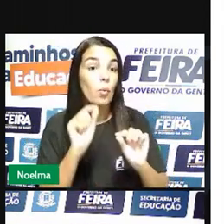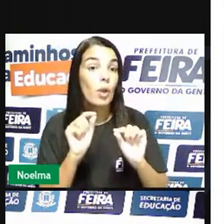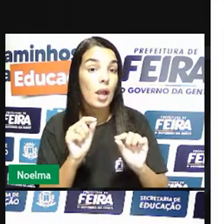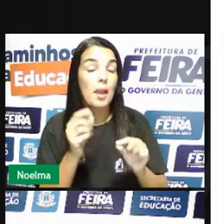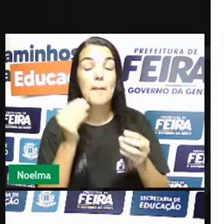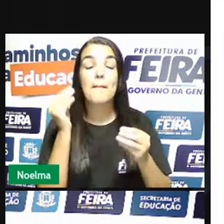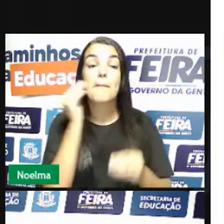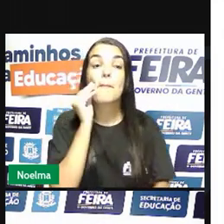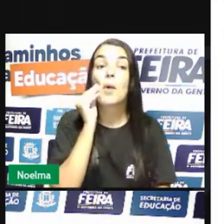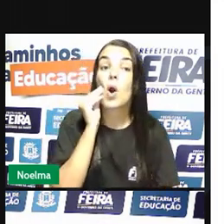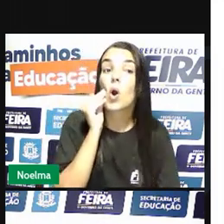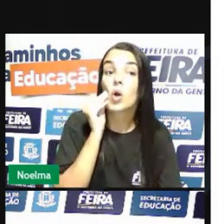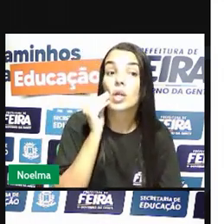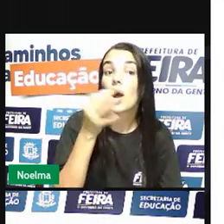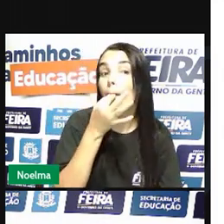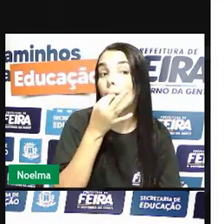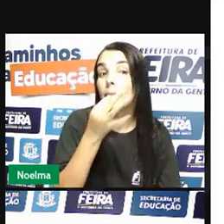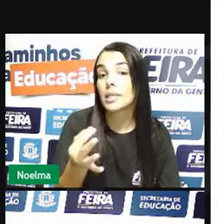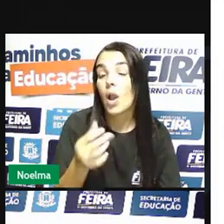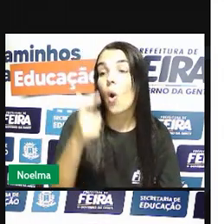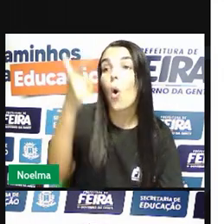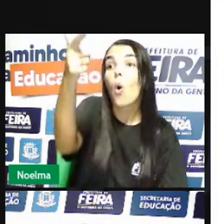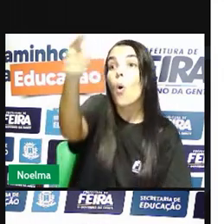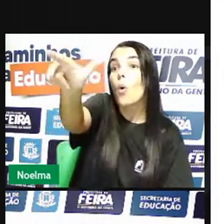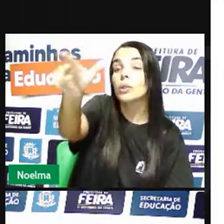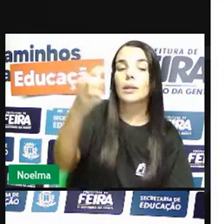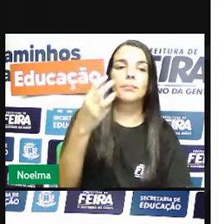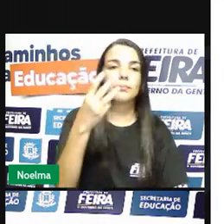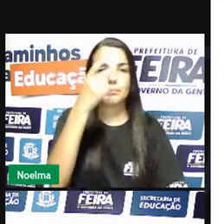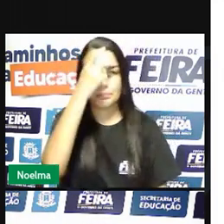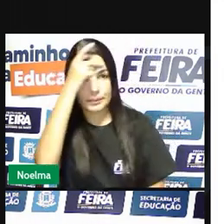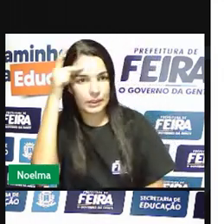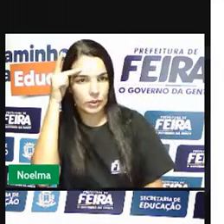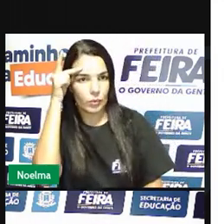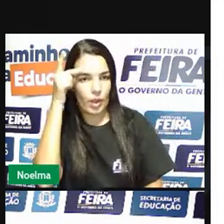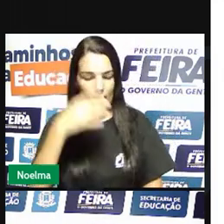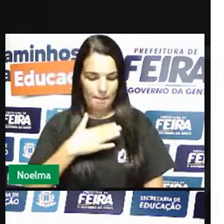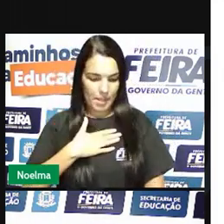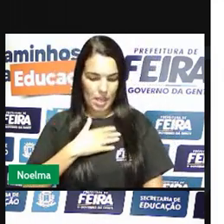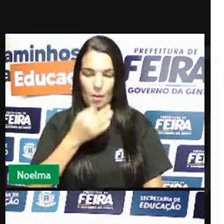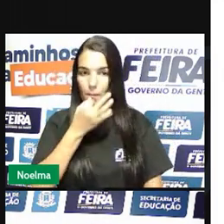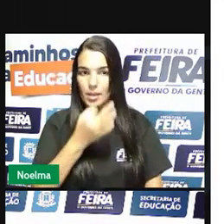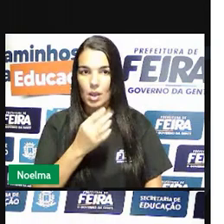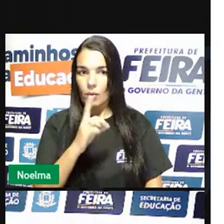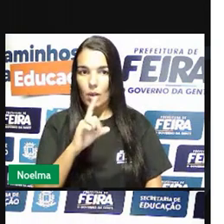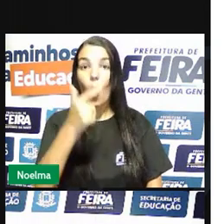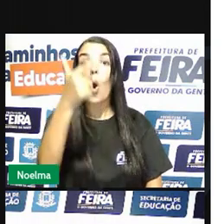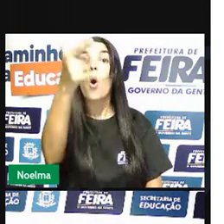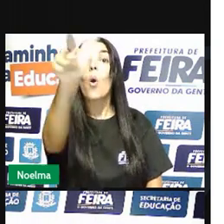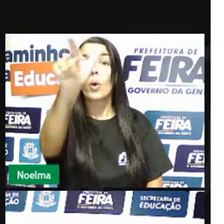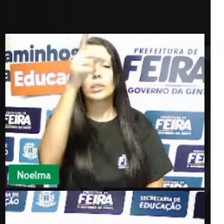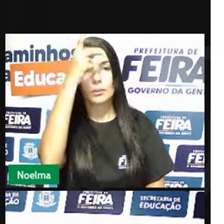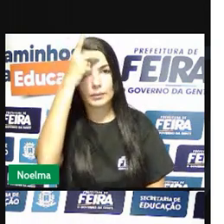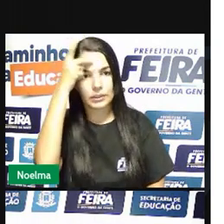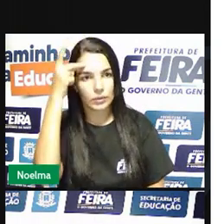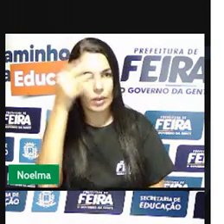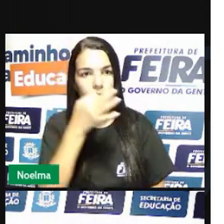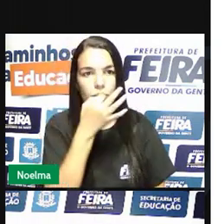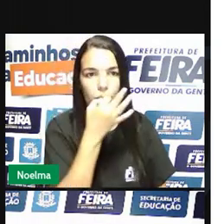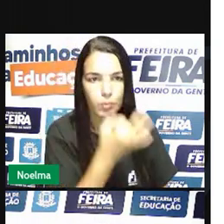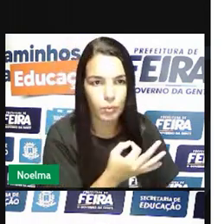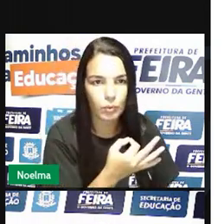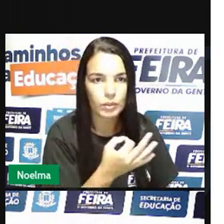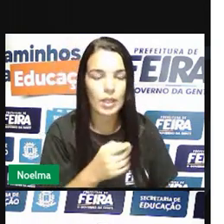ela expõe a opinião de uma terceira pessoa, de uma outra pessoa, não é a sua opinião. Já no caso da dissertação